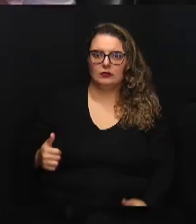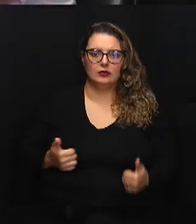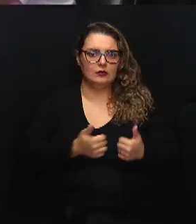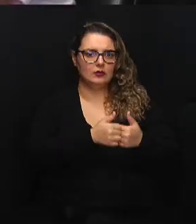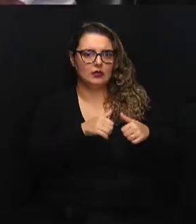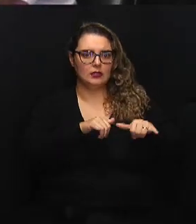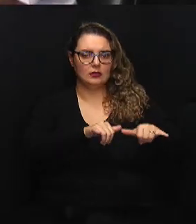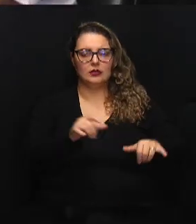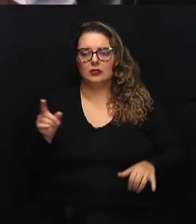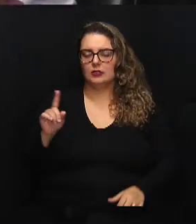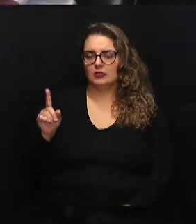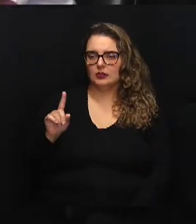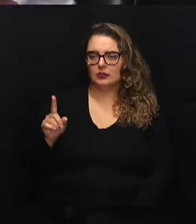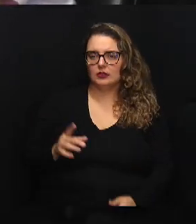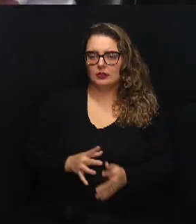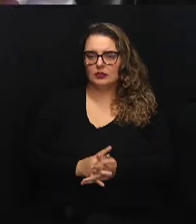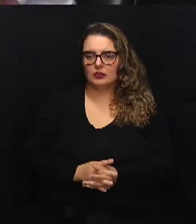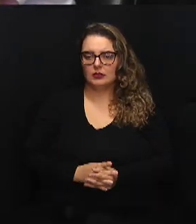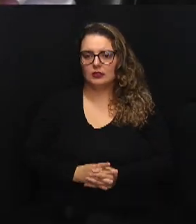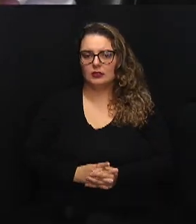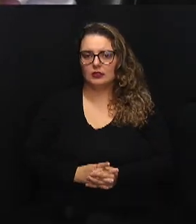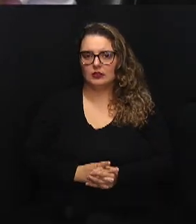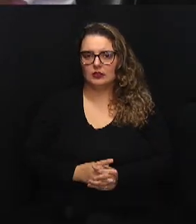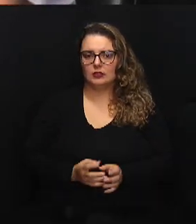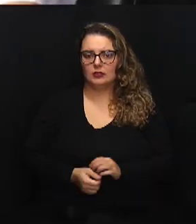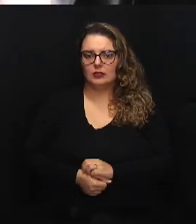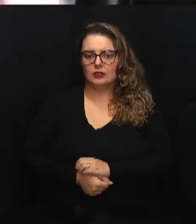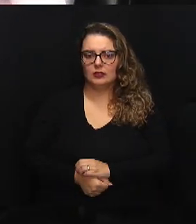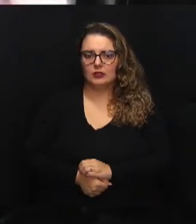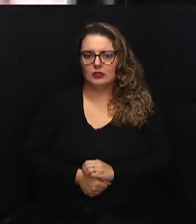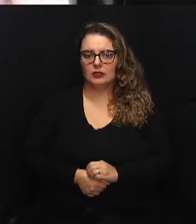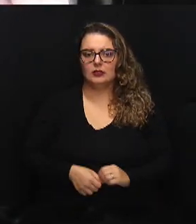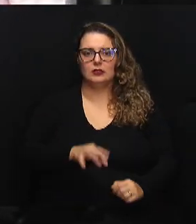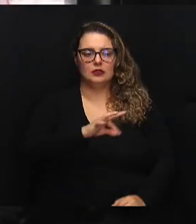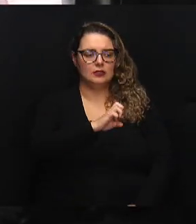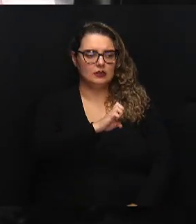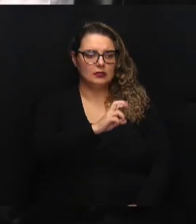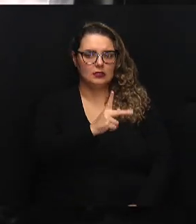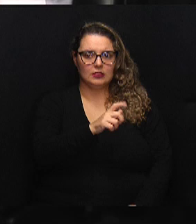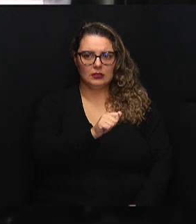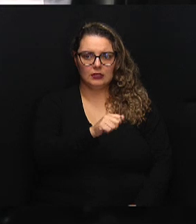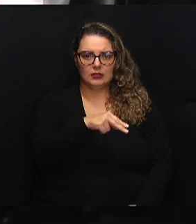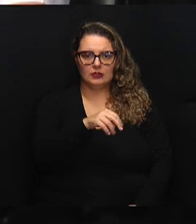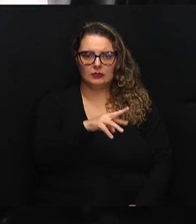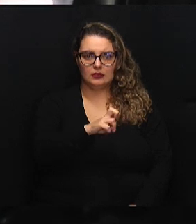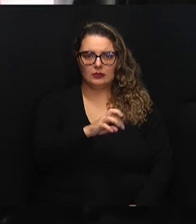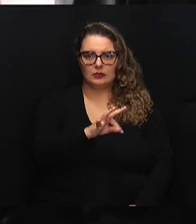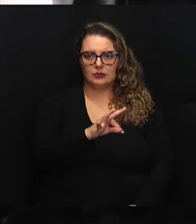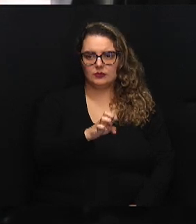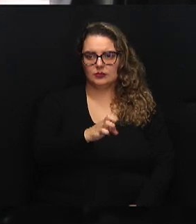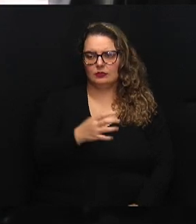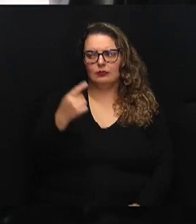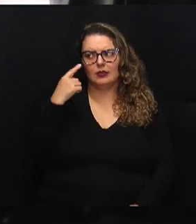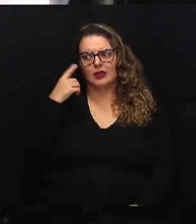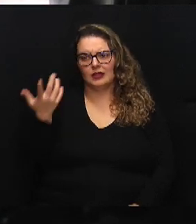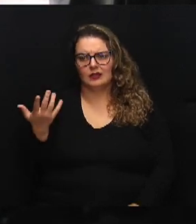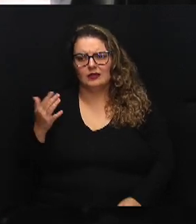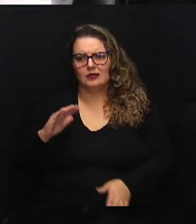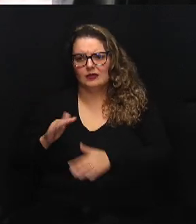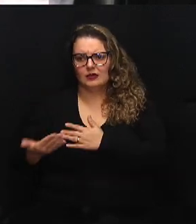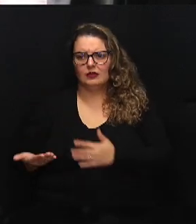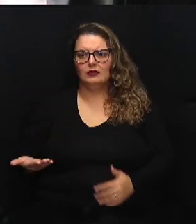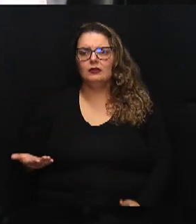fica lá na Telha Norte. Na Telha Norte. Imagina o bairro, o distrito. Nós temos lá